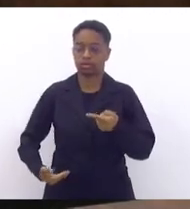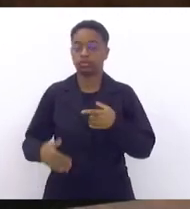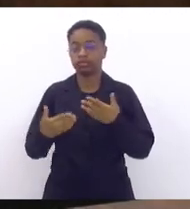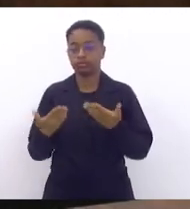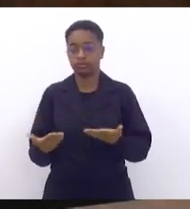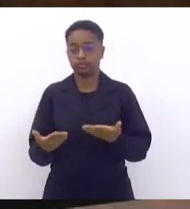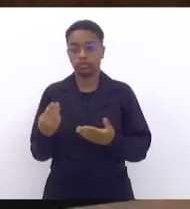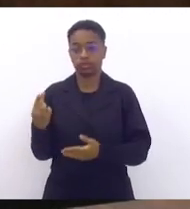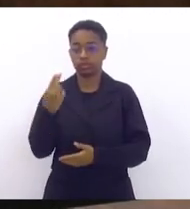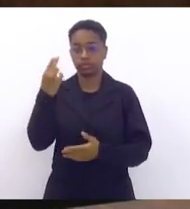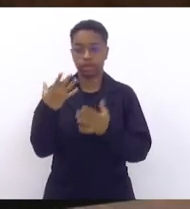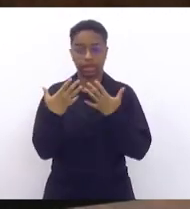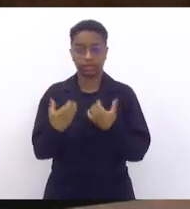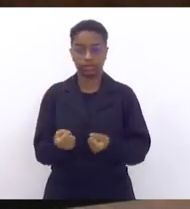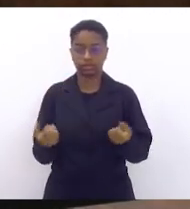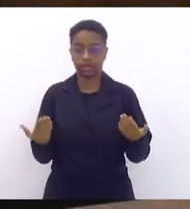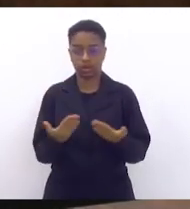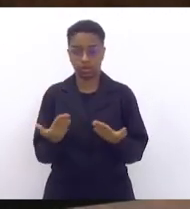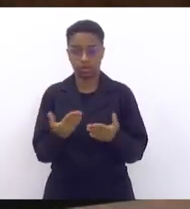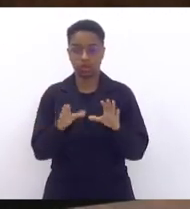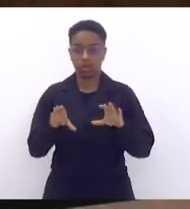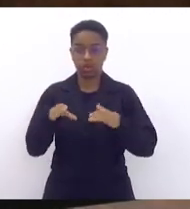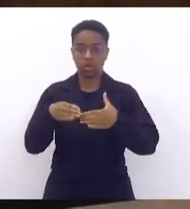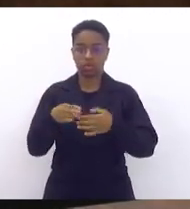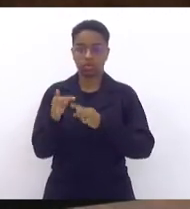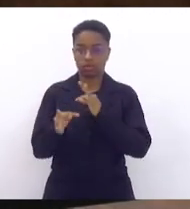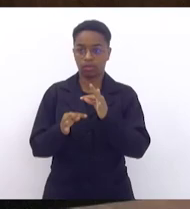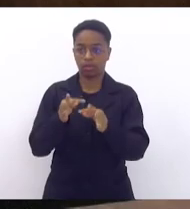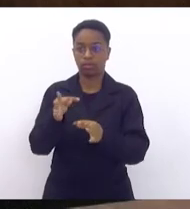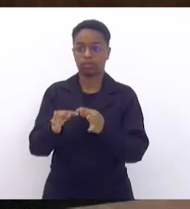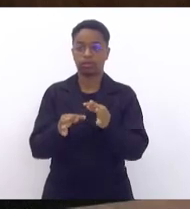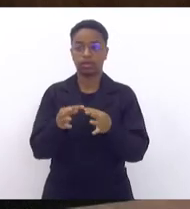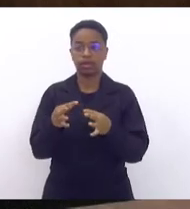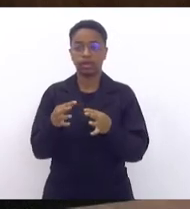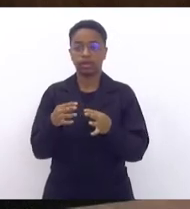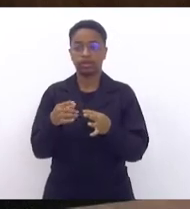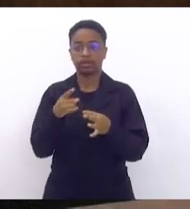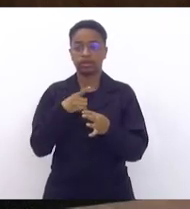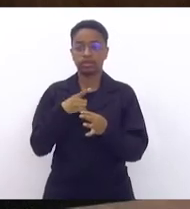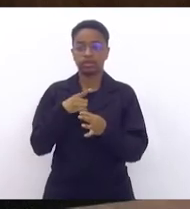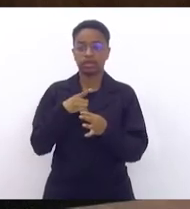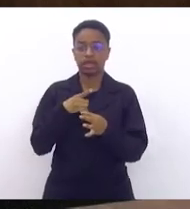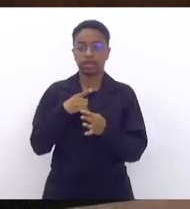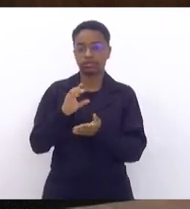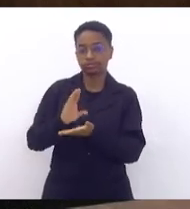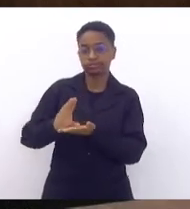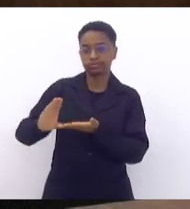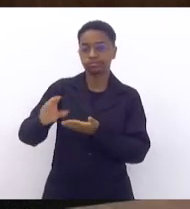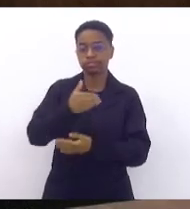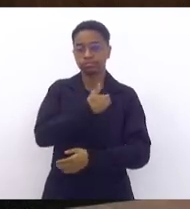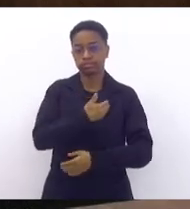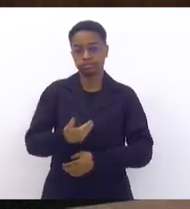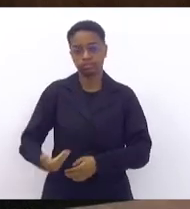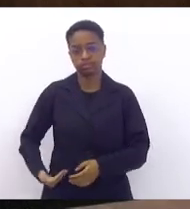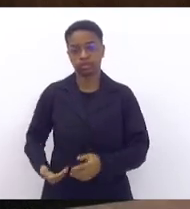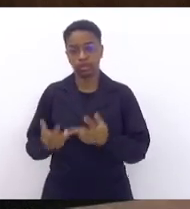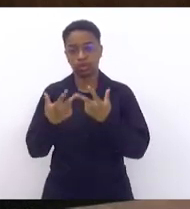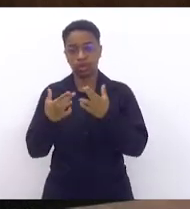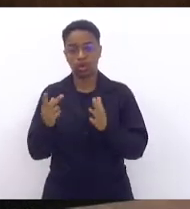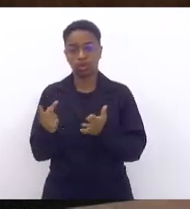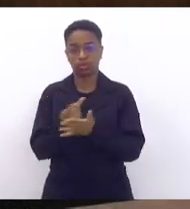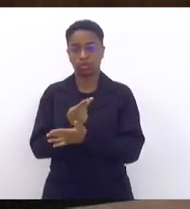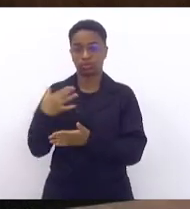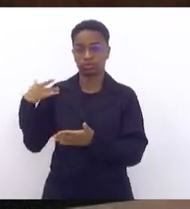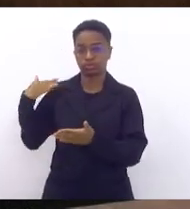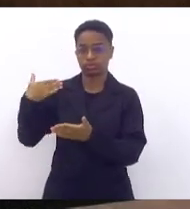é inadmissível hoje que as comunidades terapêuticas recebam investimentos públicos, como receberam ao longo do